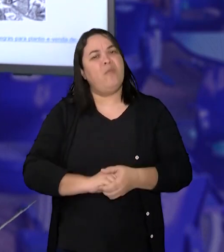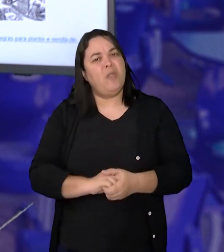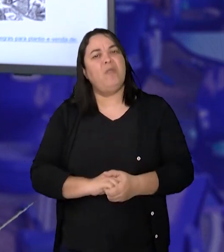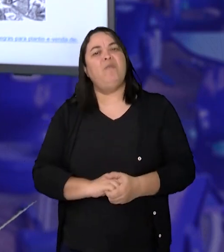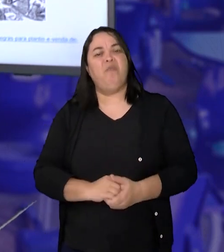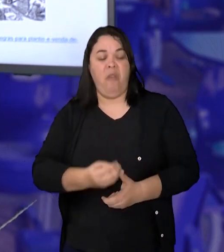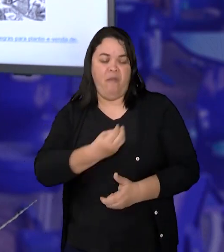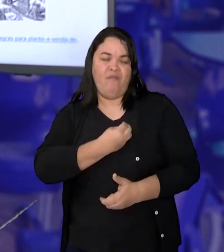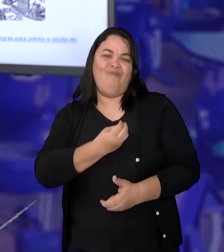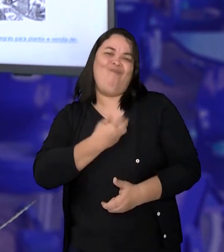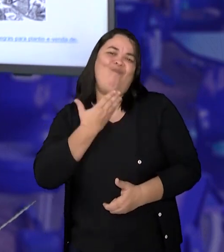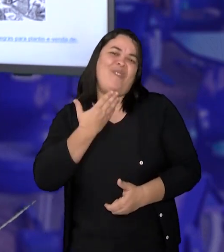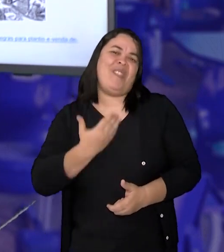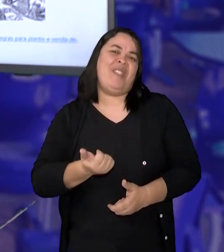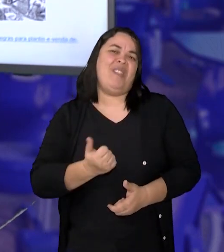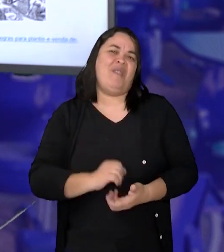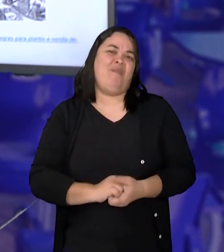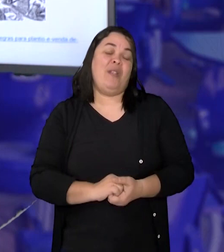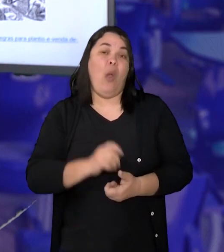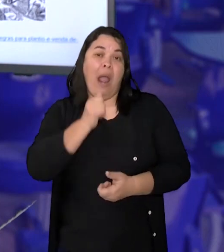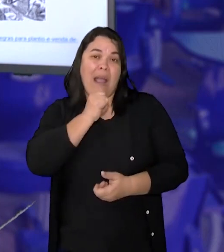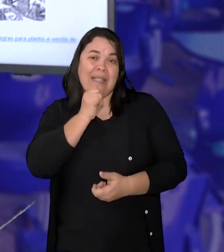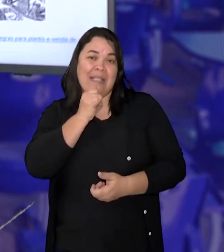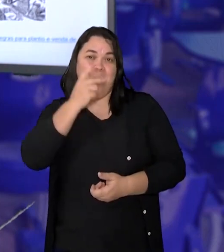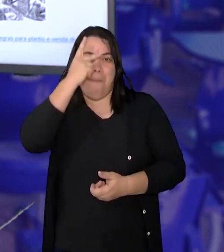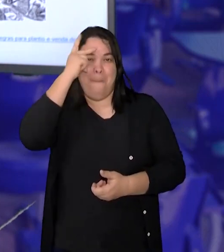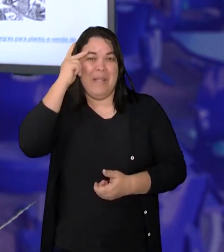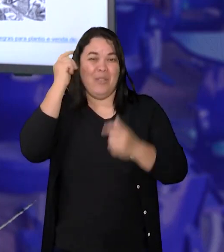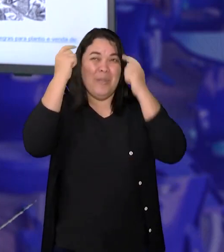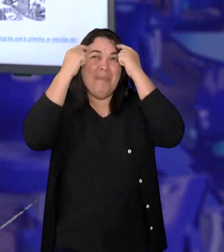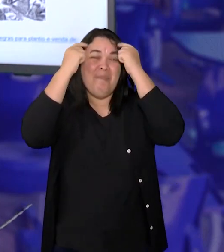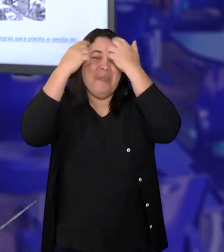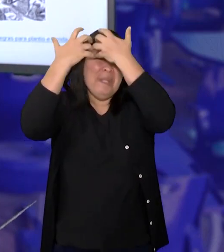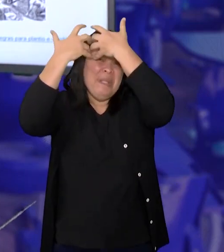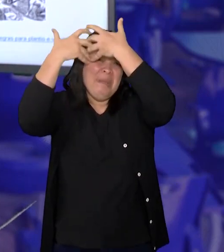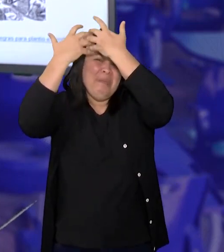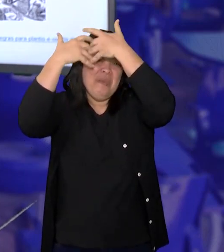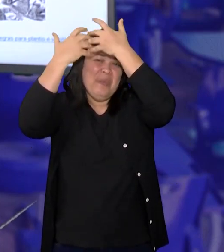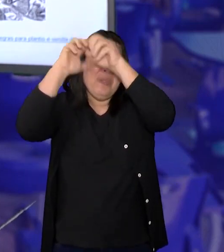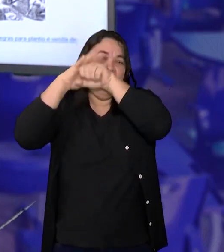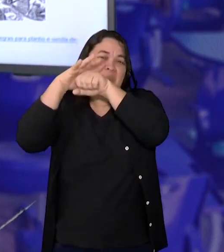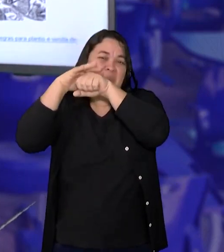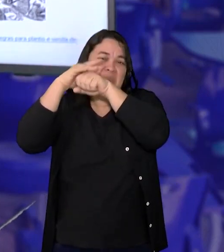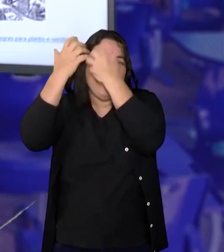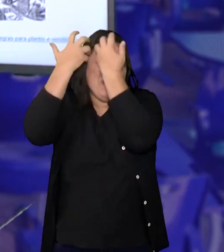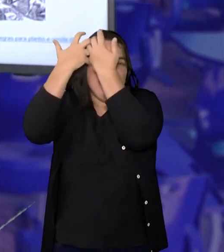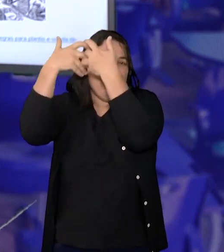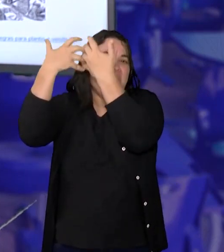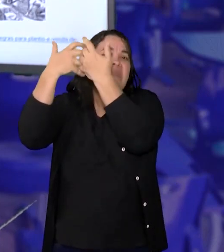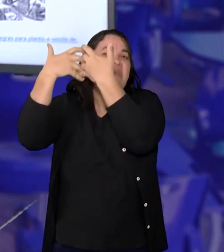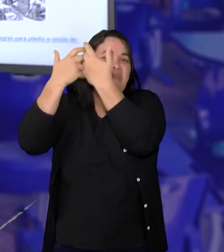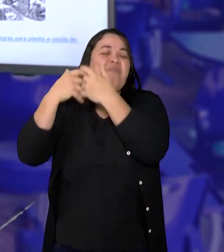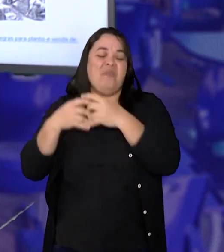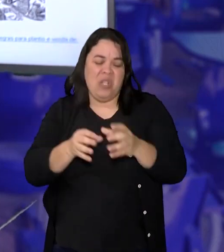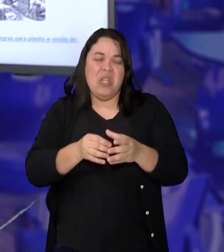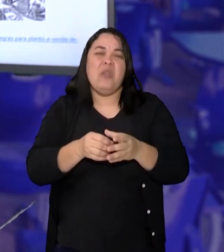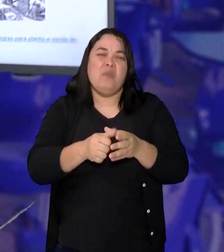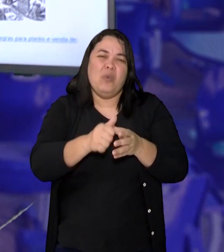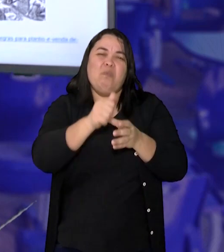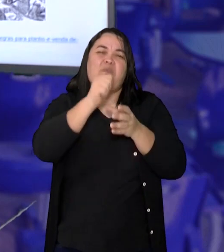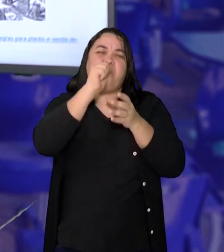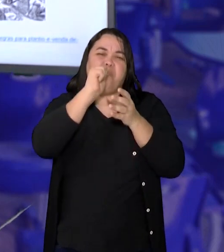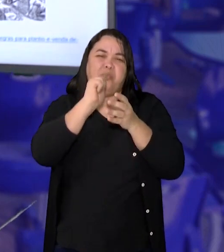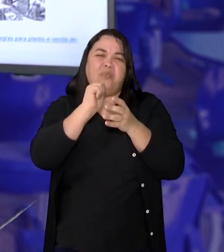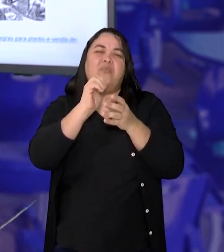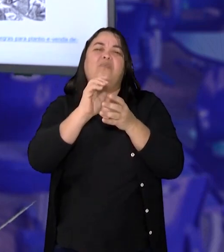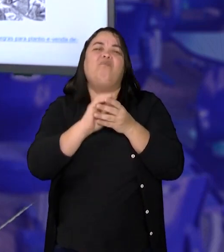de bem-estar para o ser humano, como por exemplo, quem tem algum problema na mente, quem tem alguma doença congênita, pode acabar tomando ela